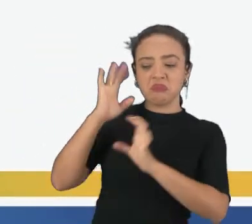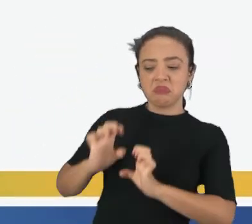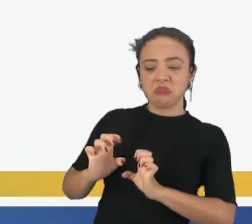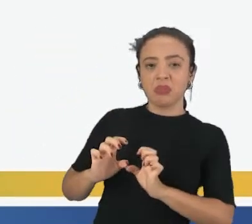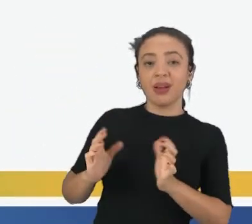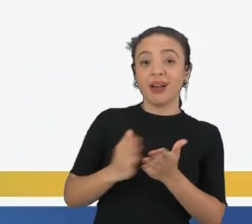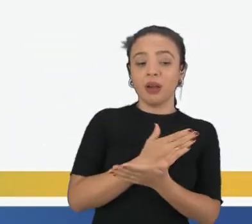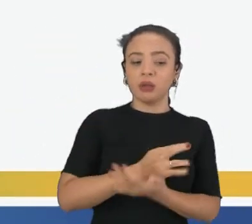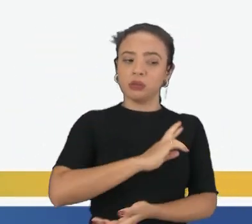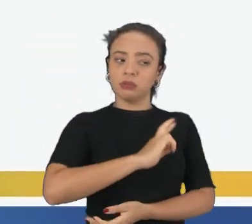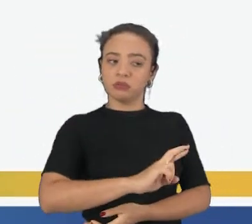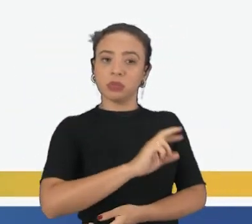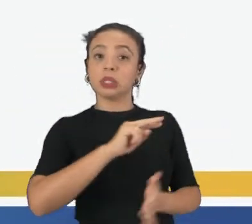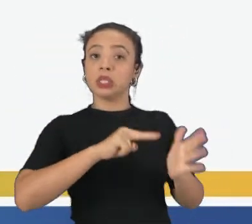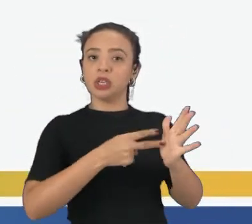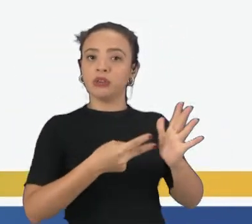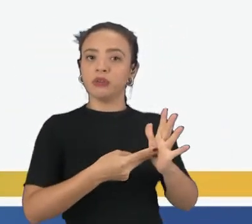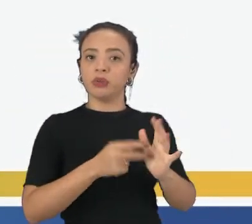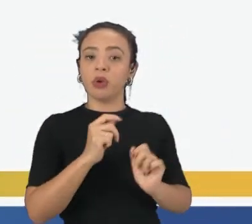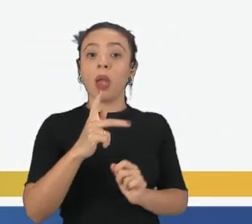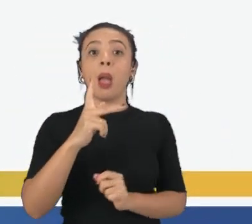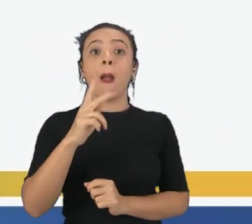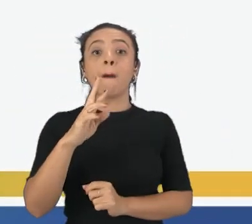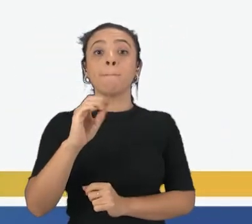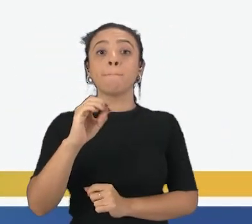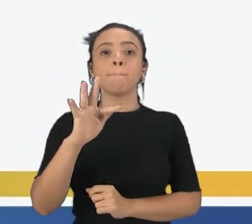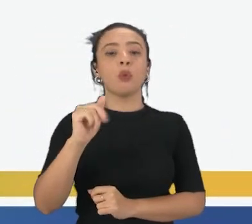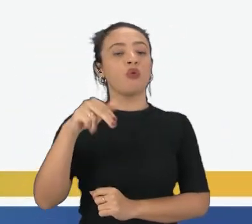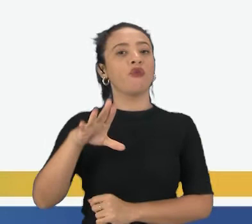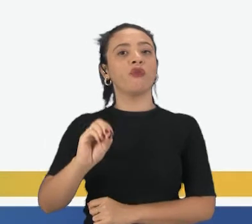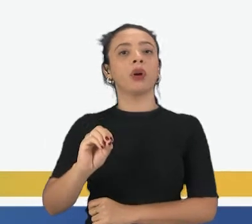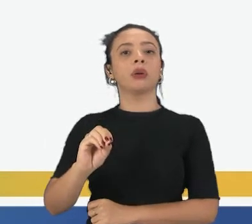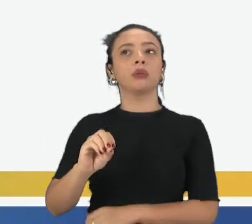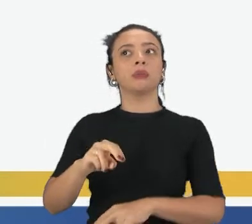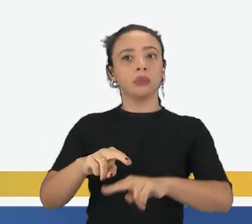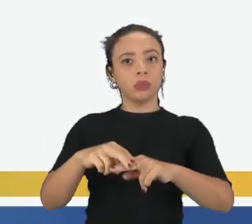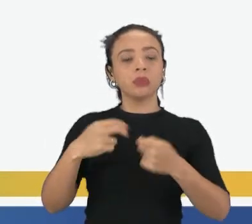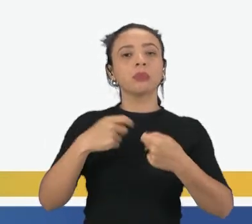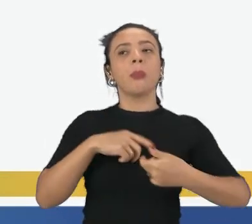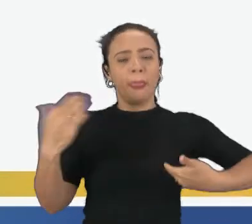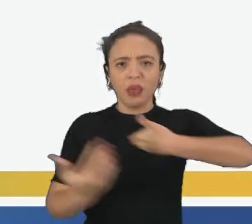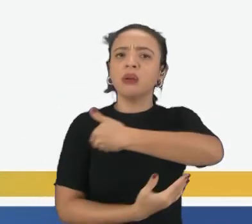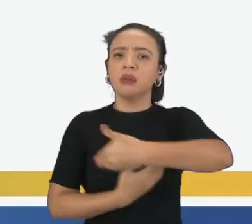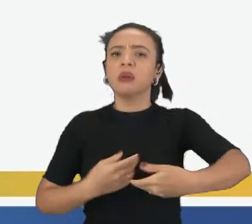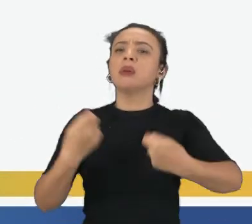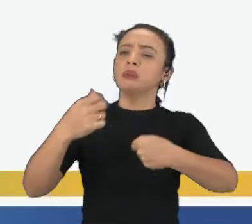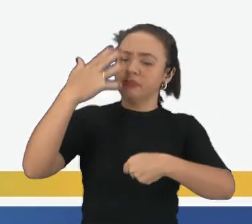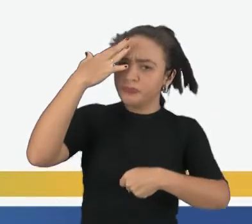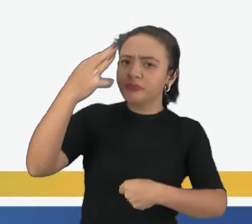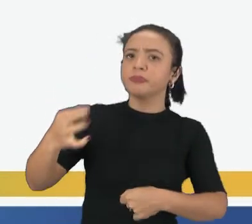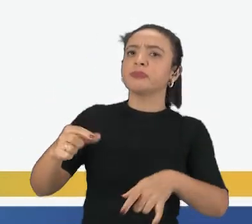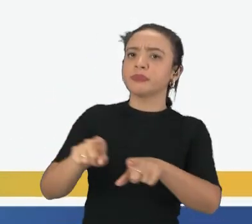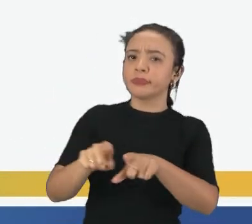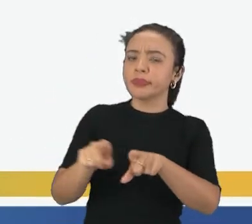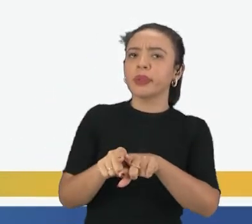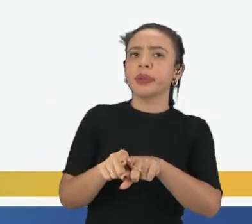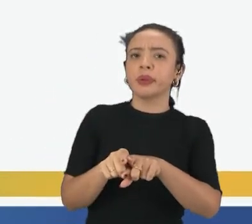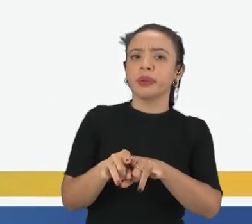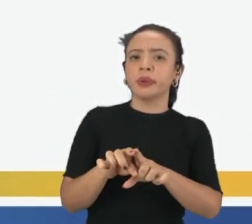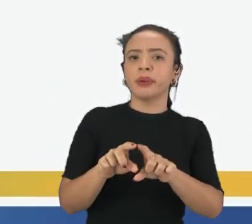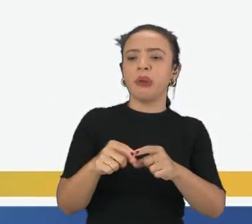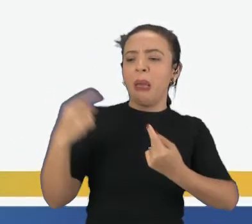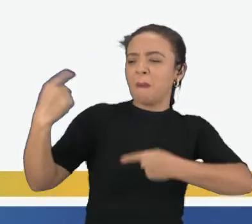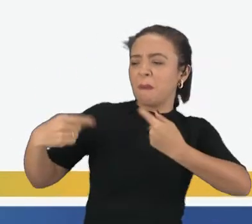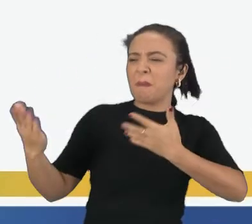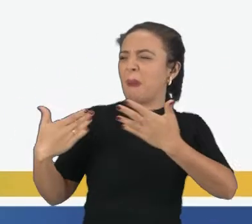o religioso acha aquilo ali profano lá então deve haver a compreensão e não